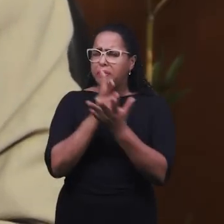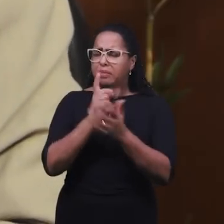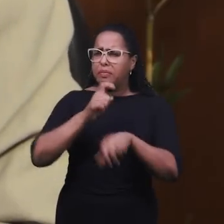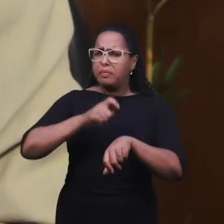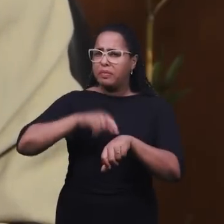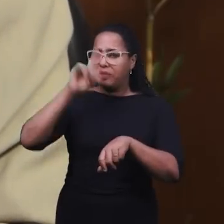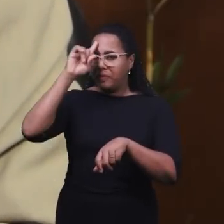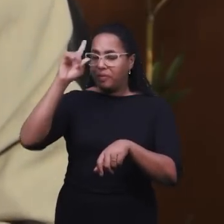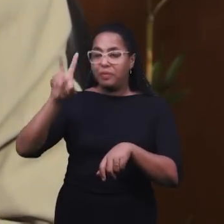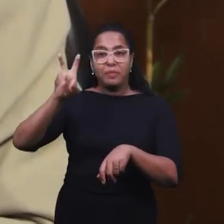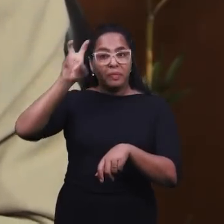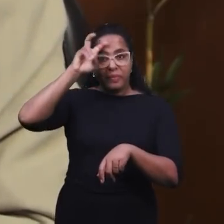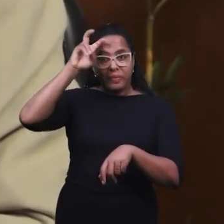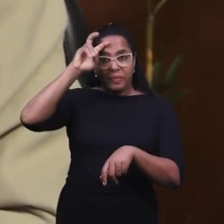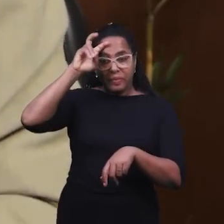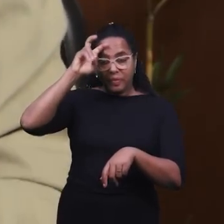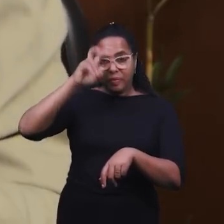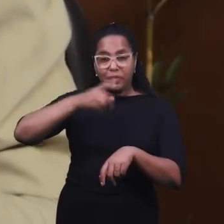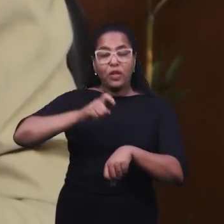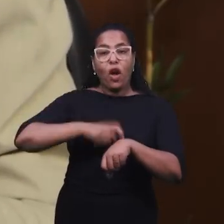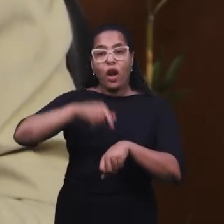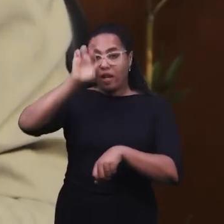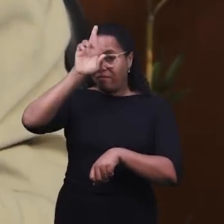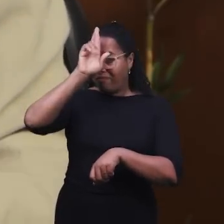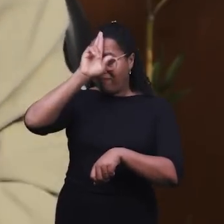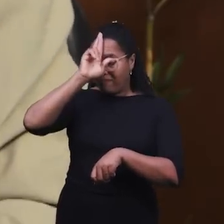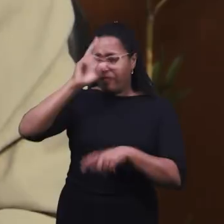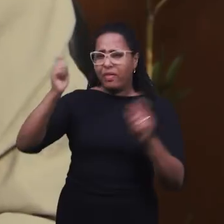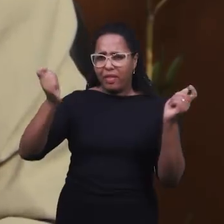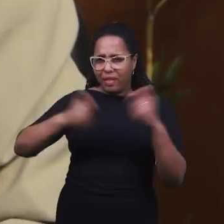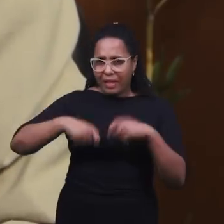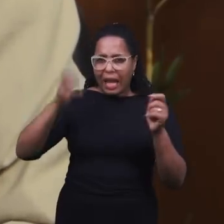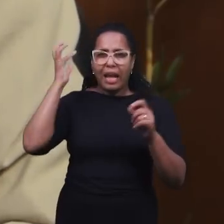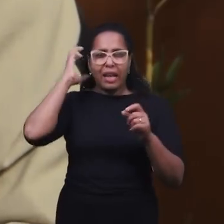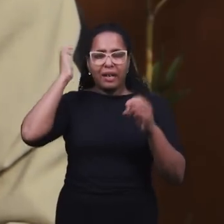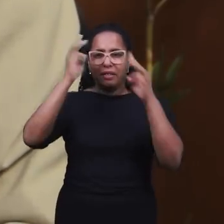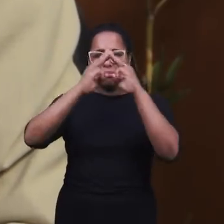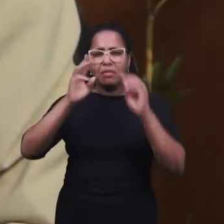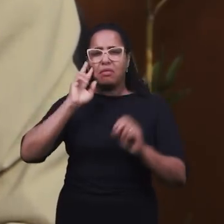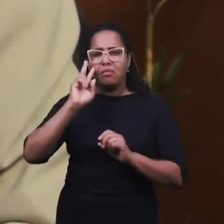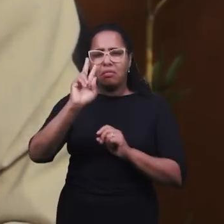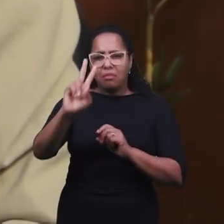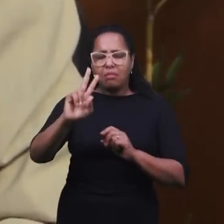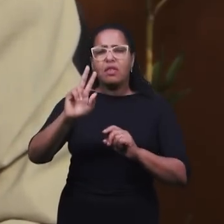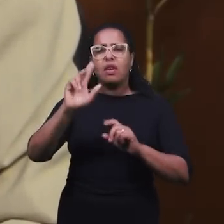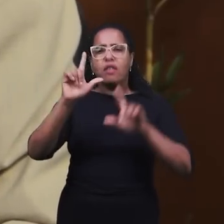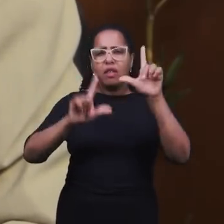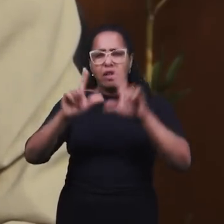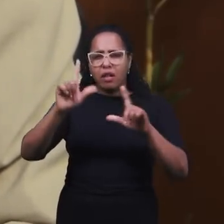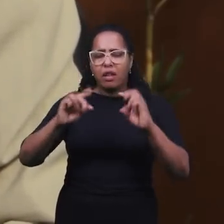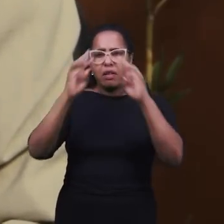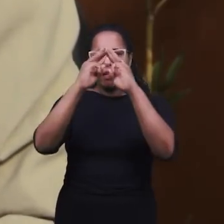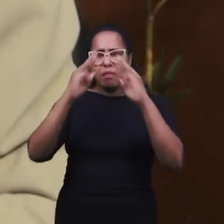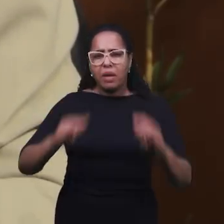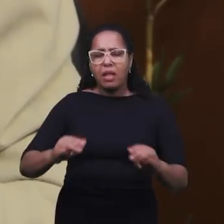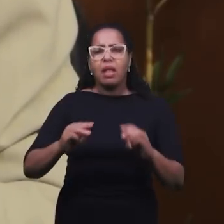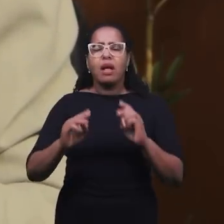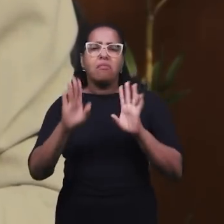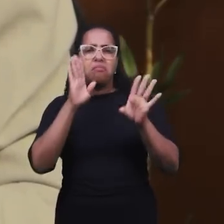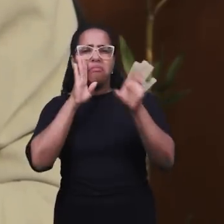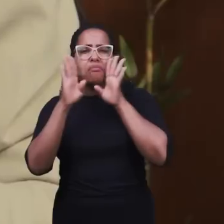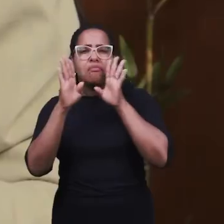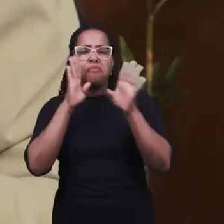está consolidado na programação, nos conteúdos produzidos pela Igreja Cristã Maranata e que você assiste sempre neste horário,